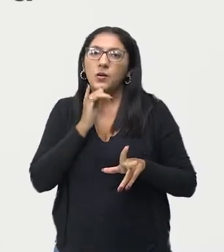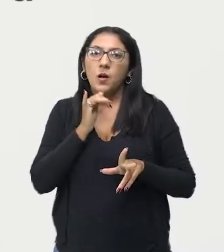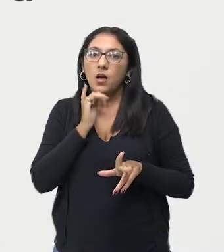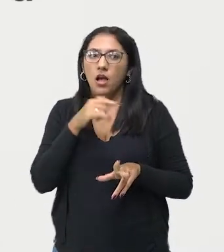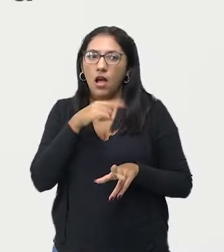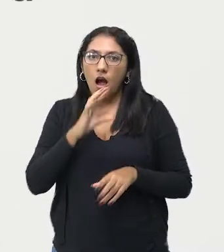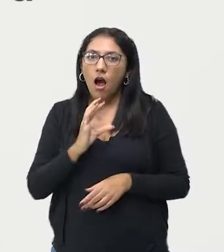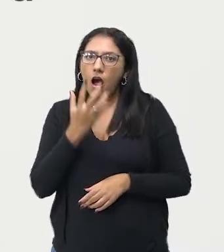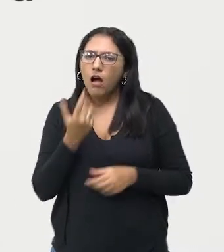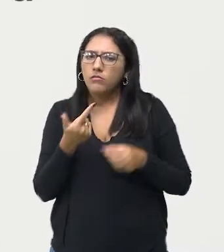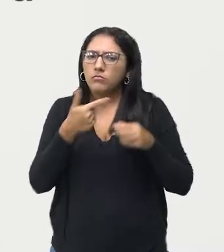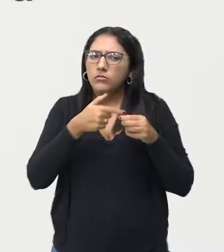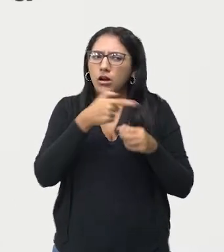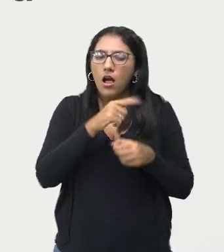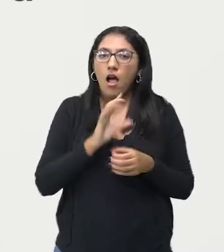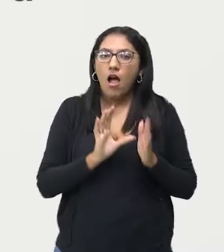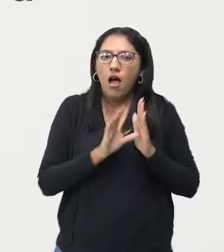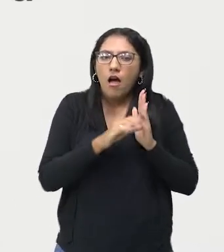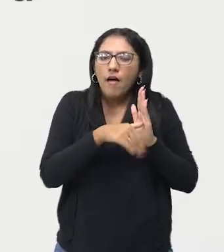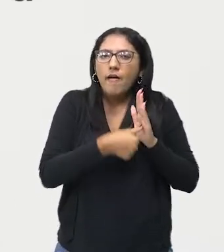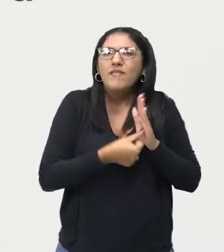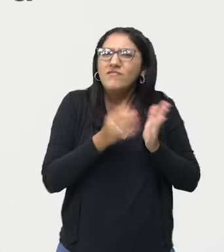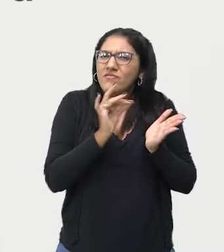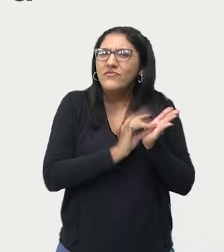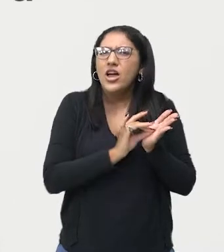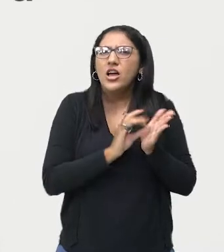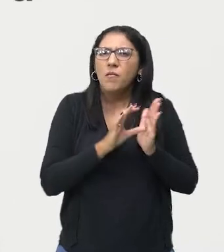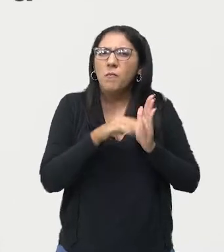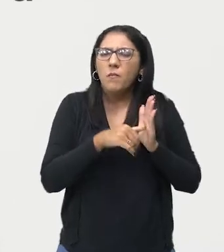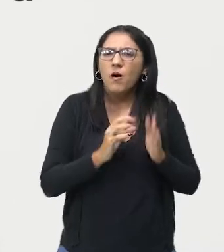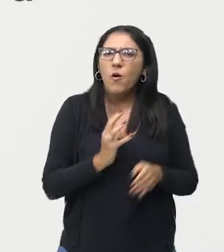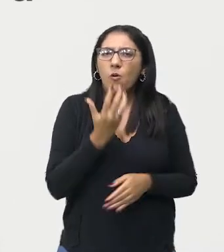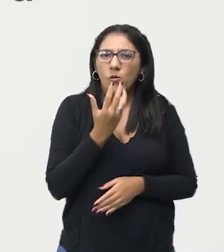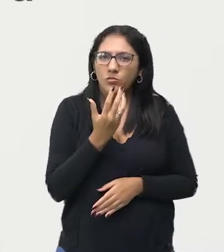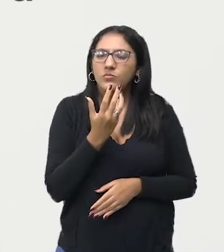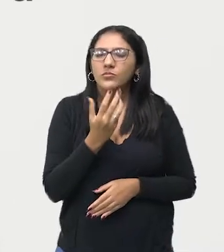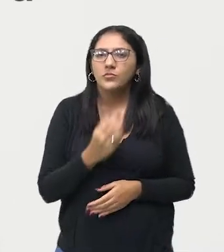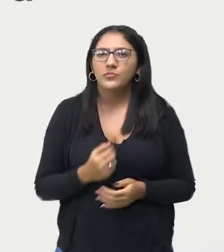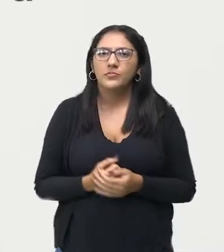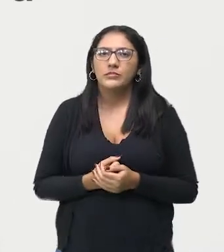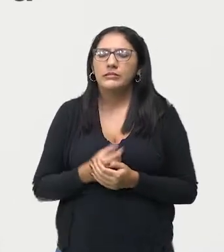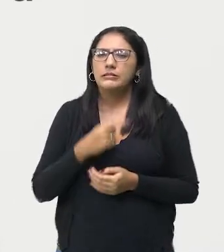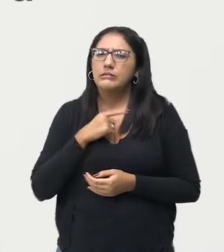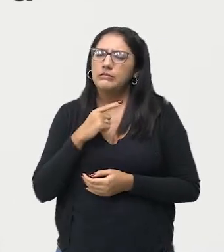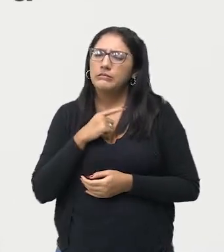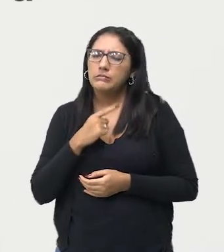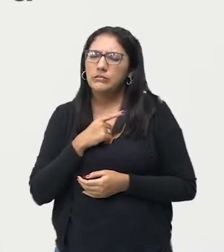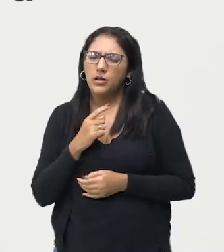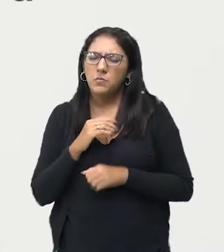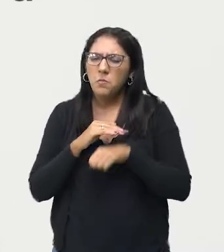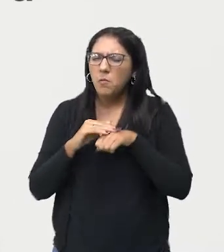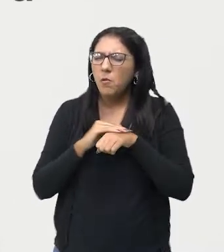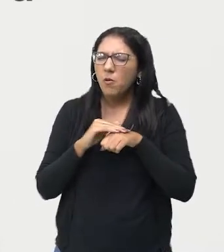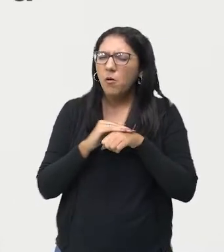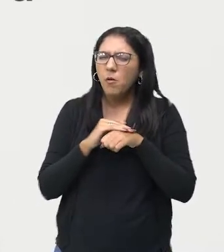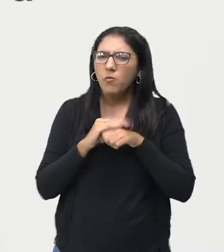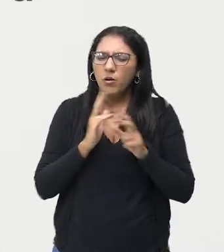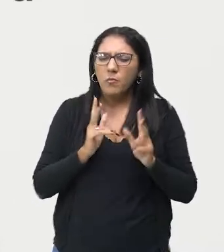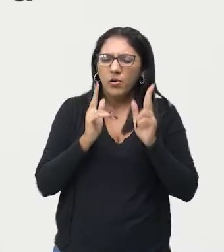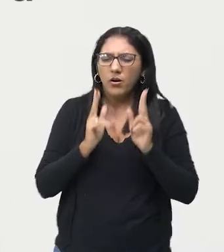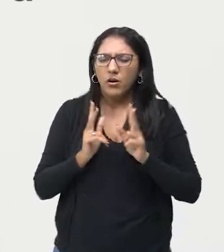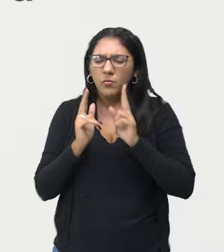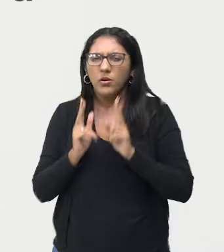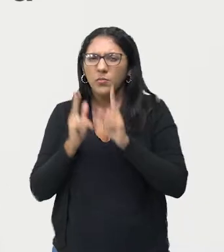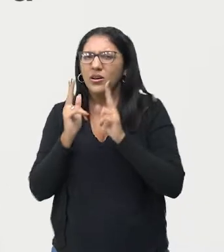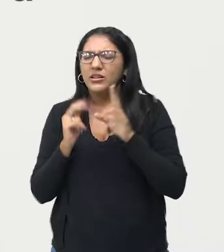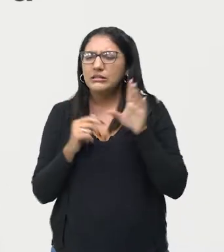um assalto efetivamente tivesse acontecido. E a partir de fragmentos da situação, acabaram